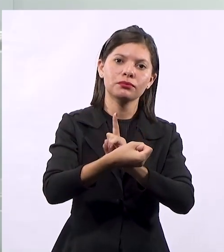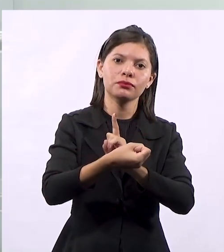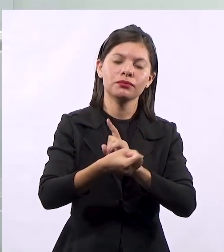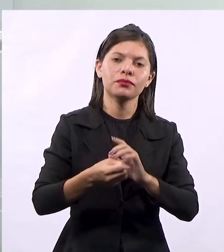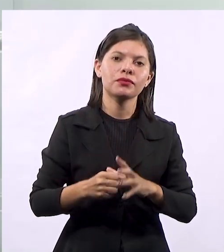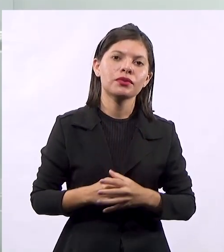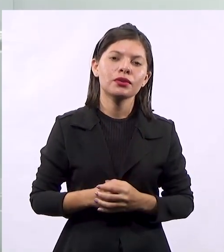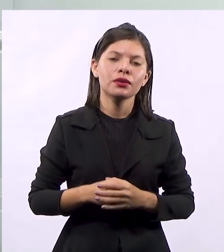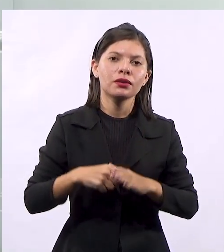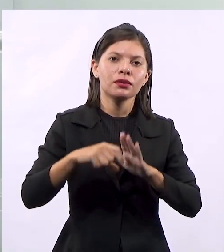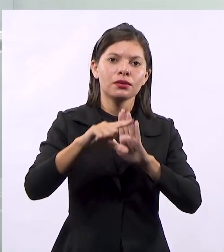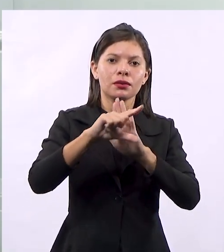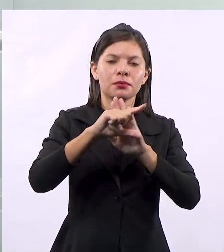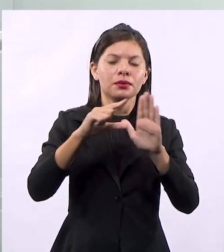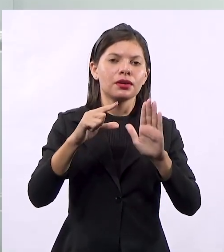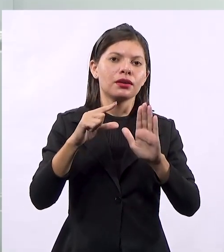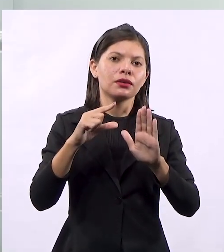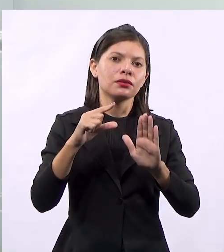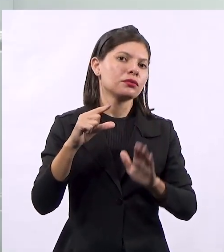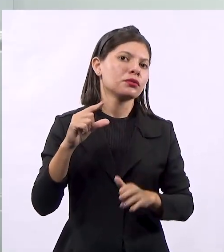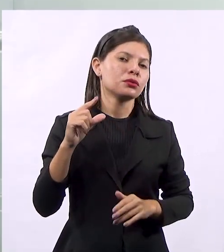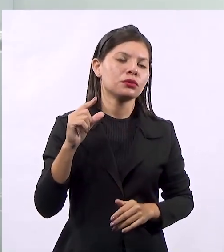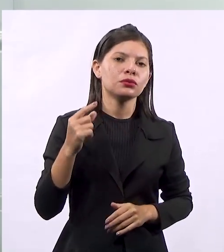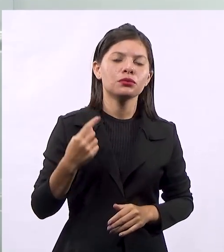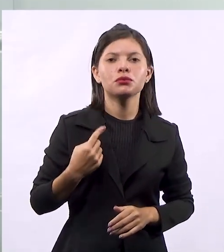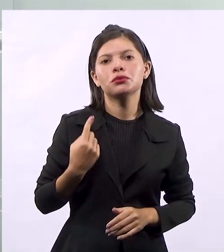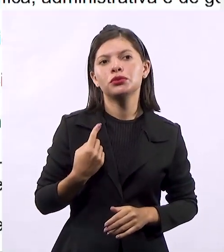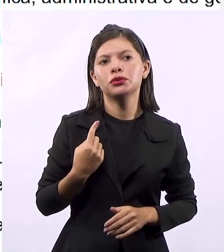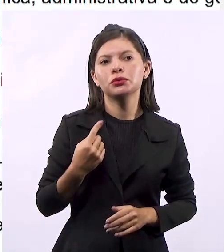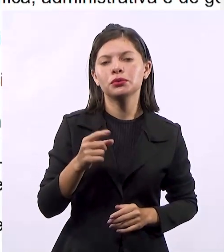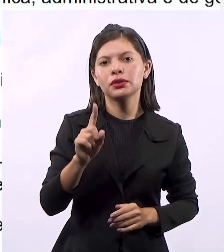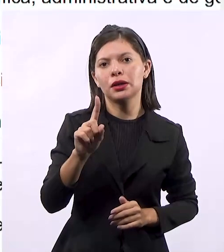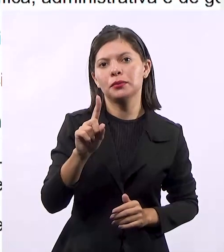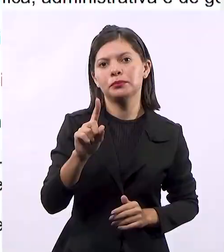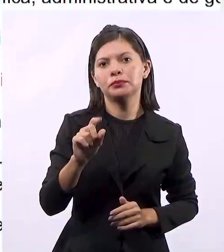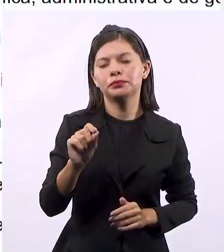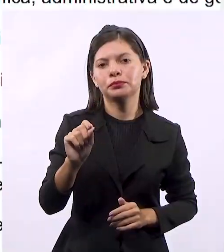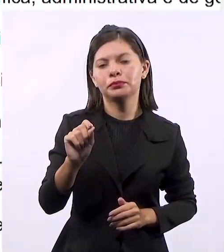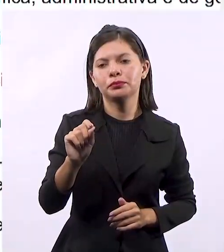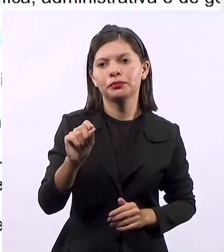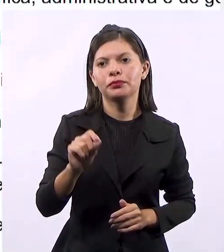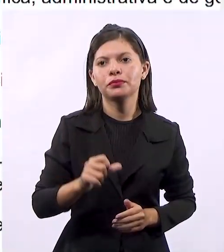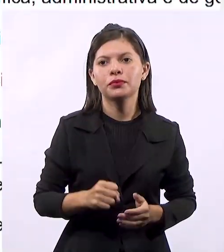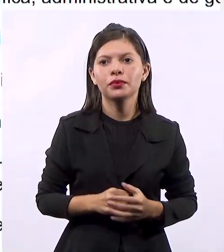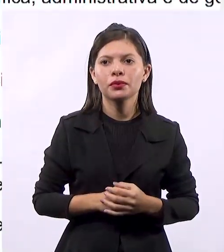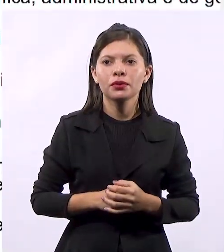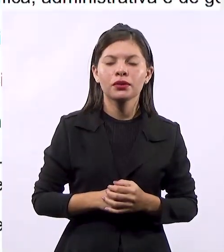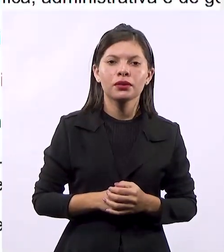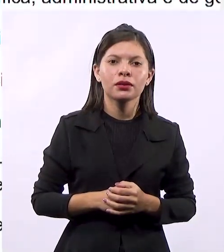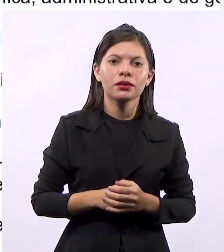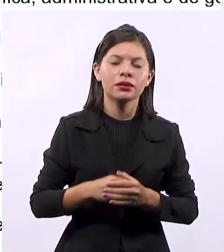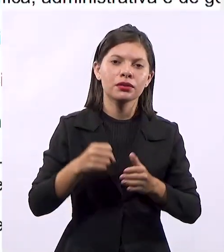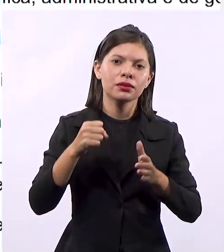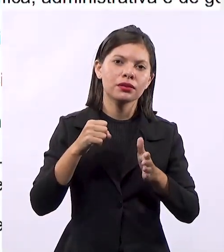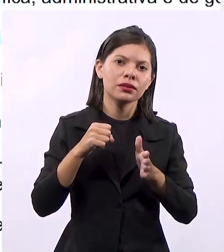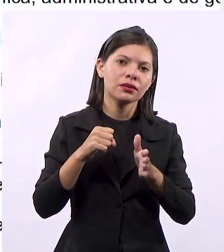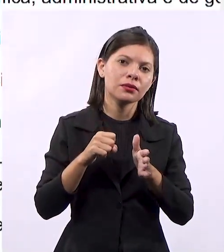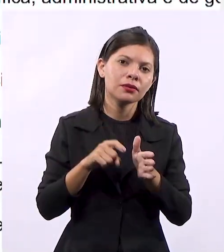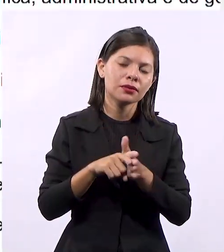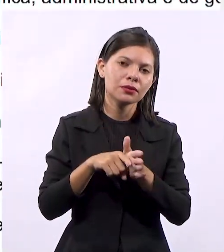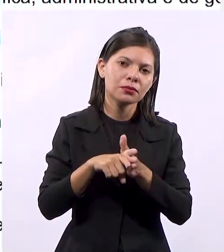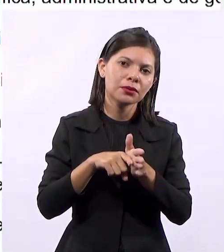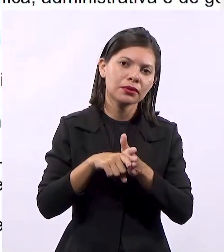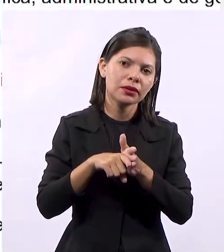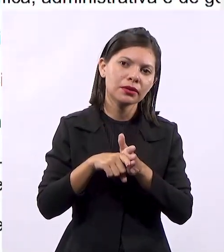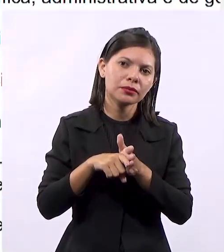de interação com o meio social. E o parágrafo único que encerra o 206 diz: a